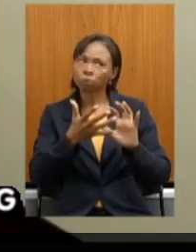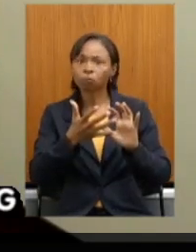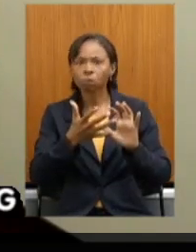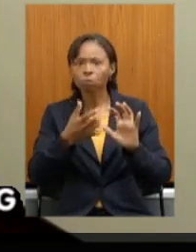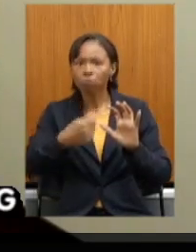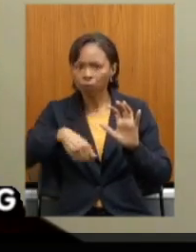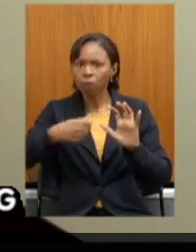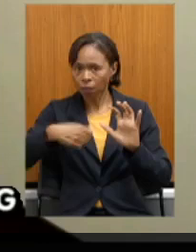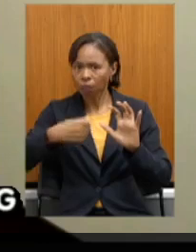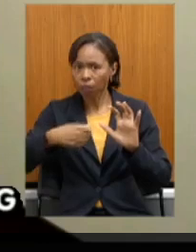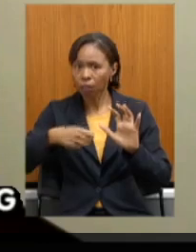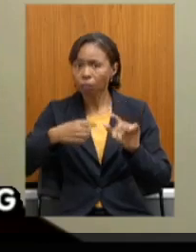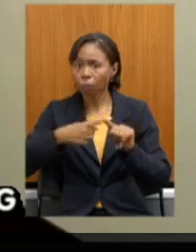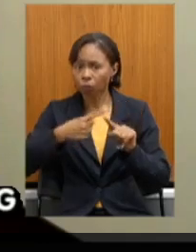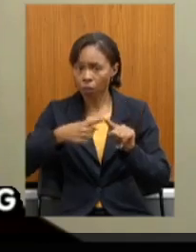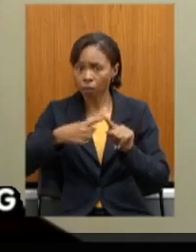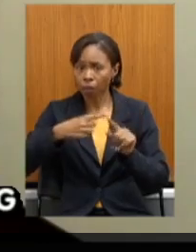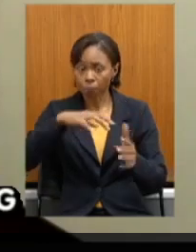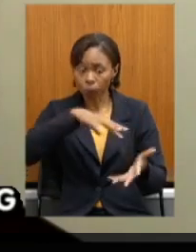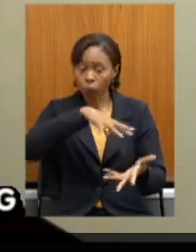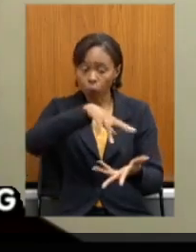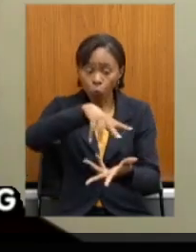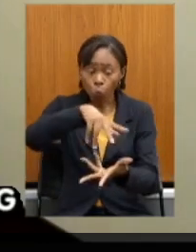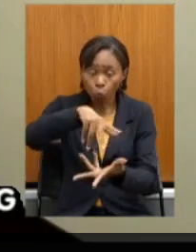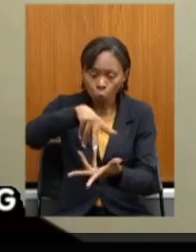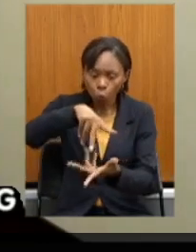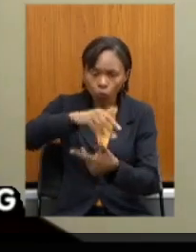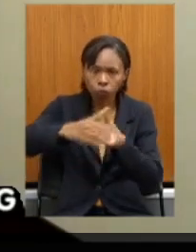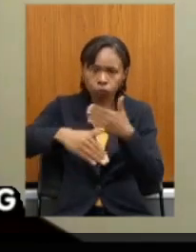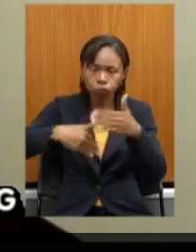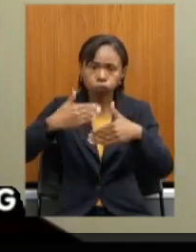está em constante evolução.